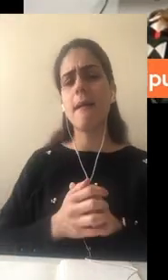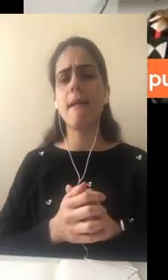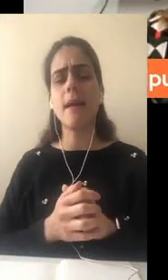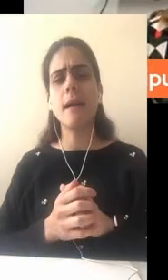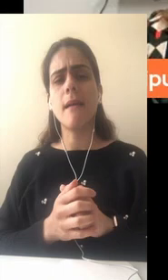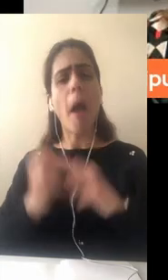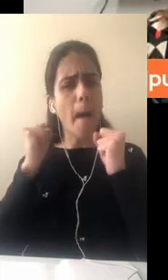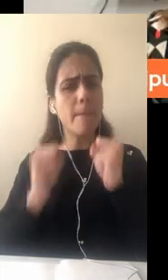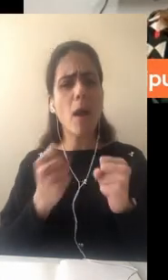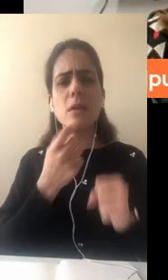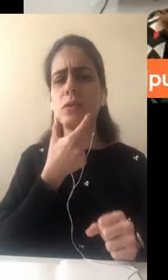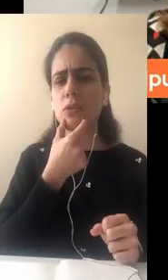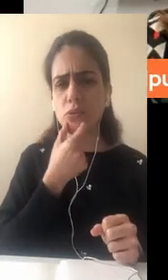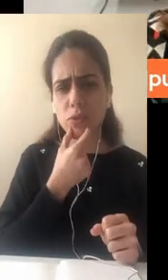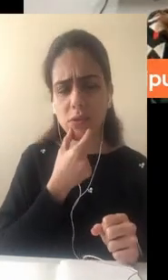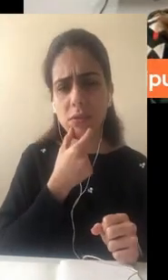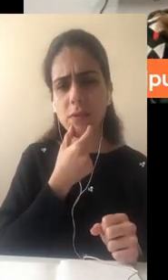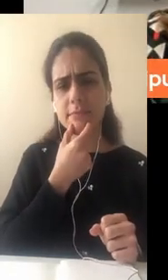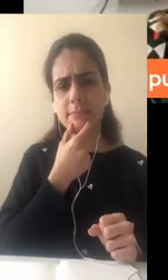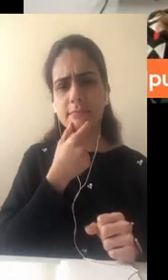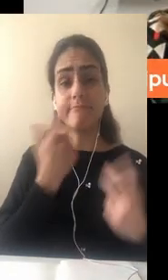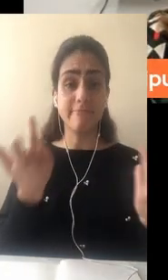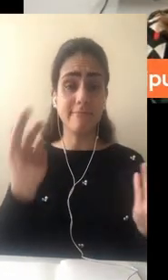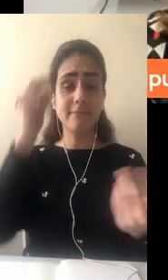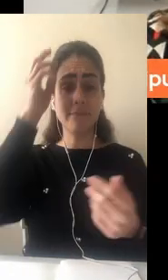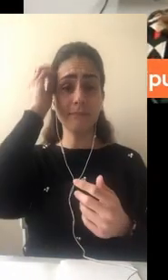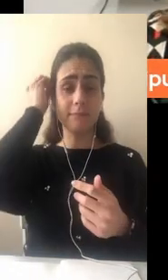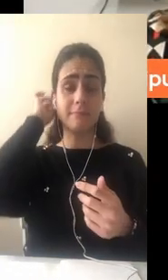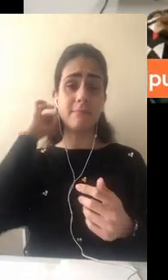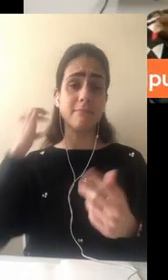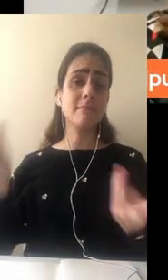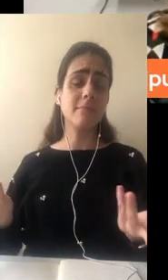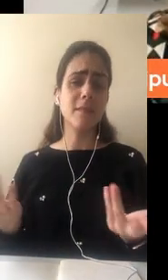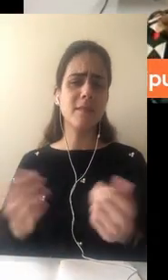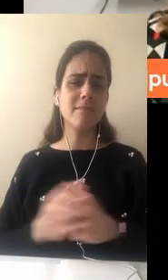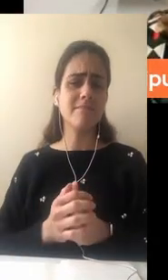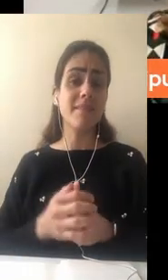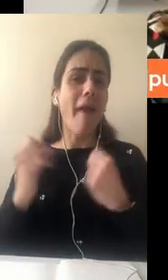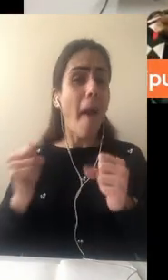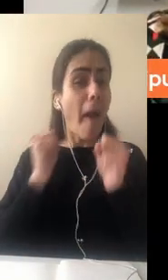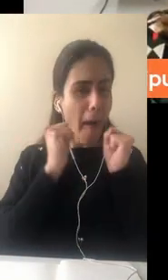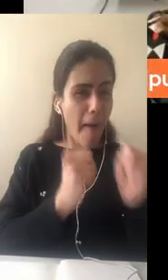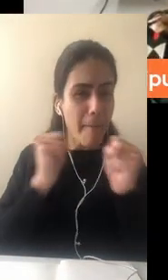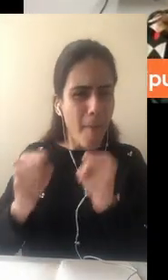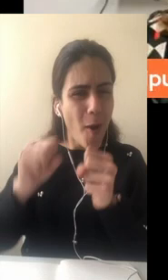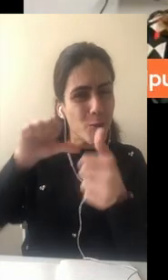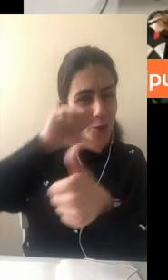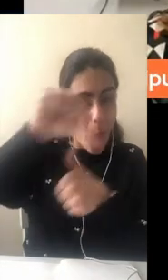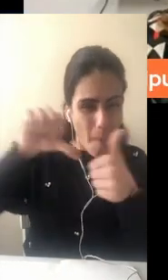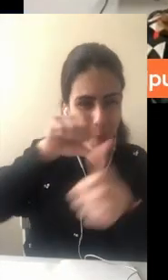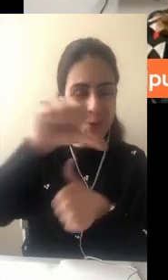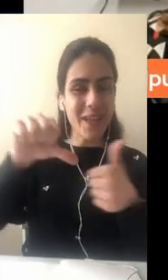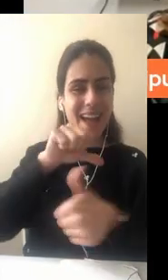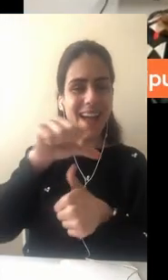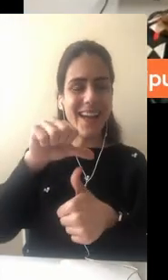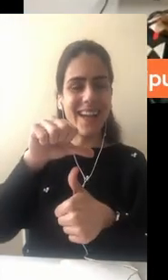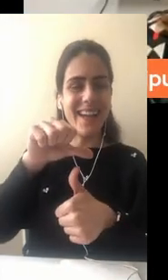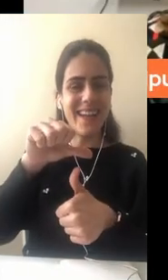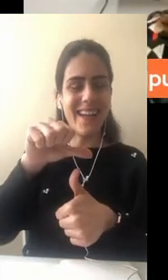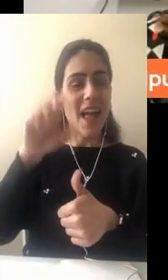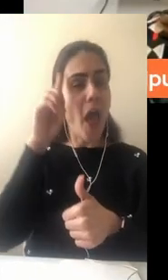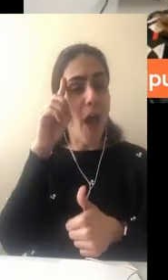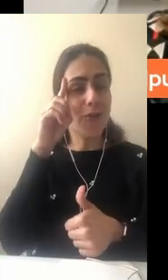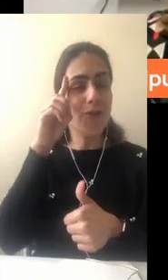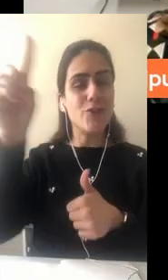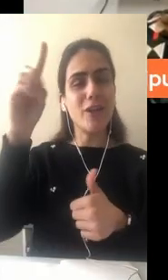uma sugestão? Que tal oportunizar o Thanksgiving, então? Já que é fora do Brasil, está fora do